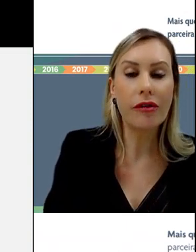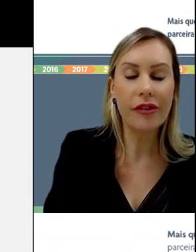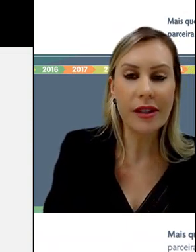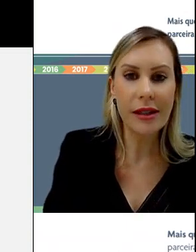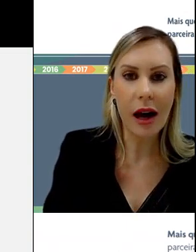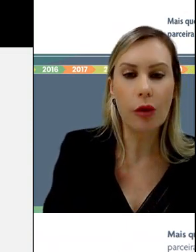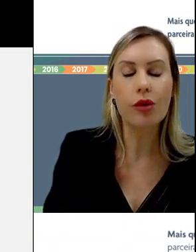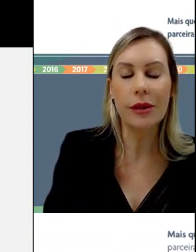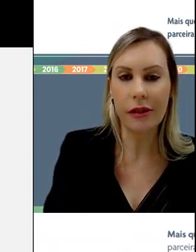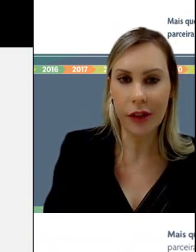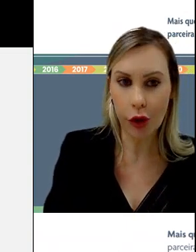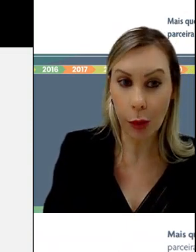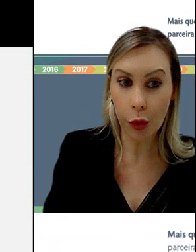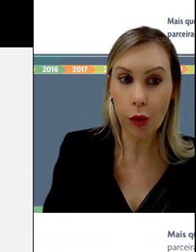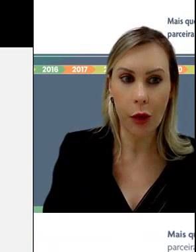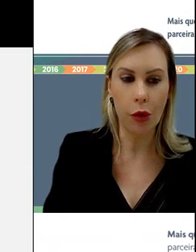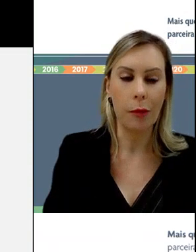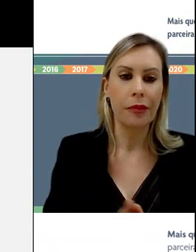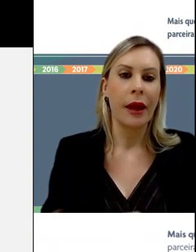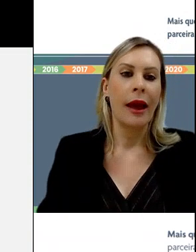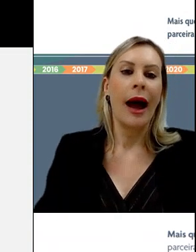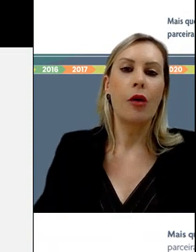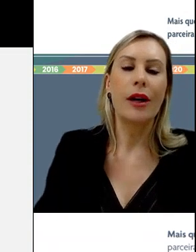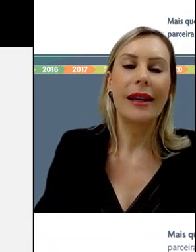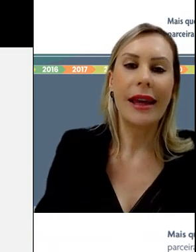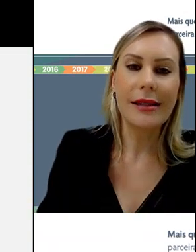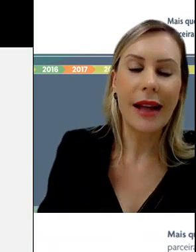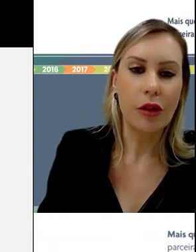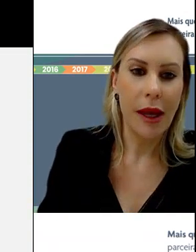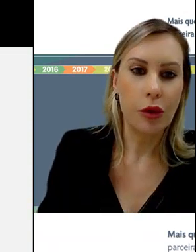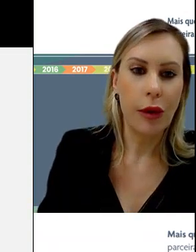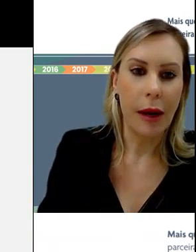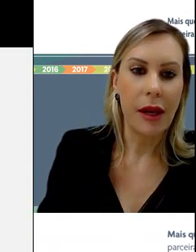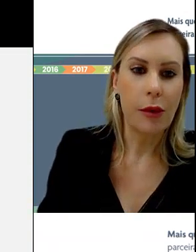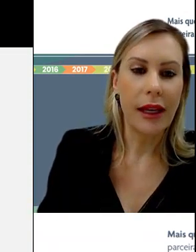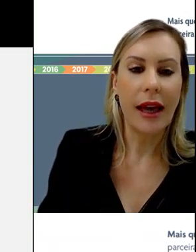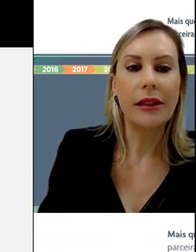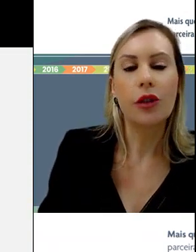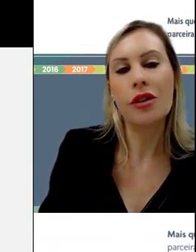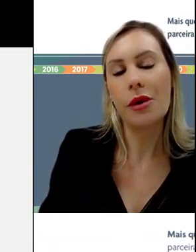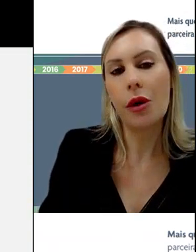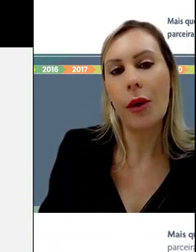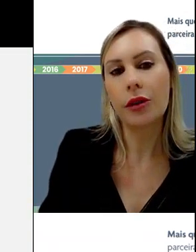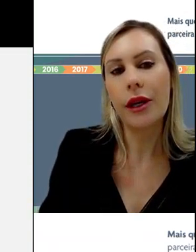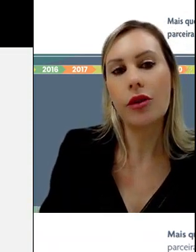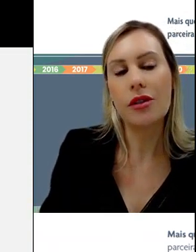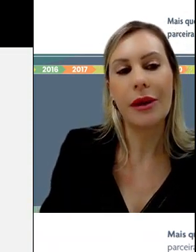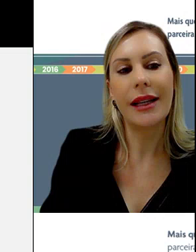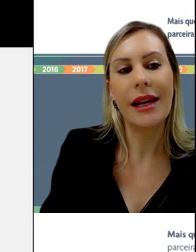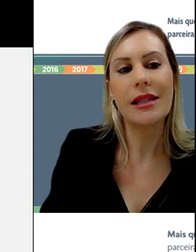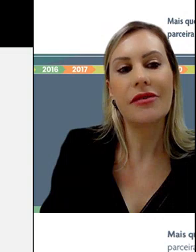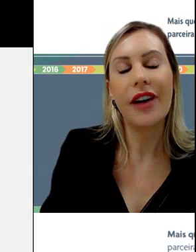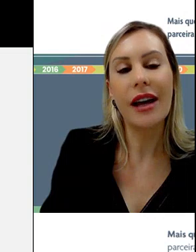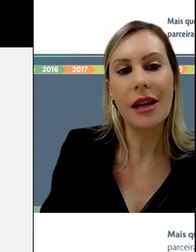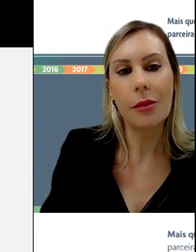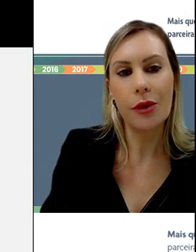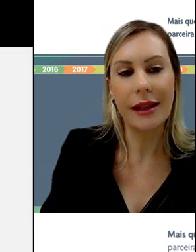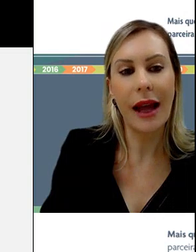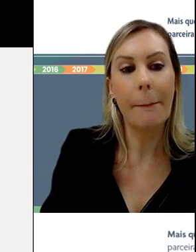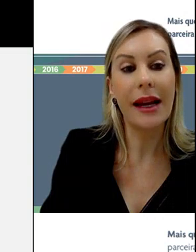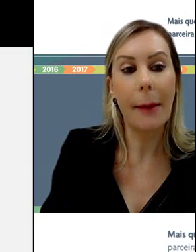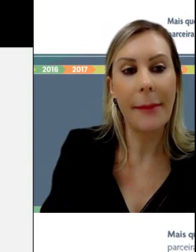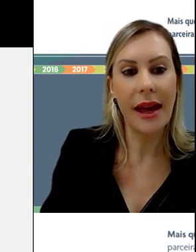regime oficial do servidor público. Agora, quem está no meio do caminho aqui, entre 2004 e 2013, vai